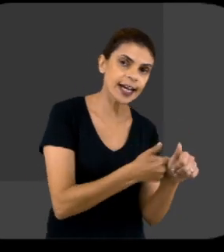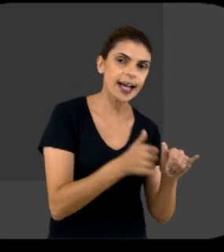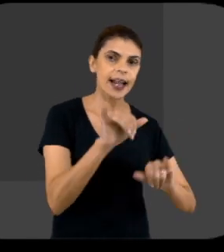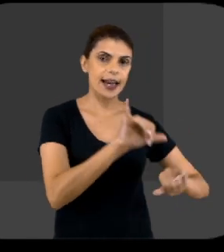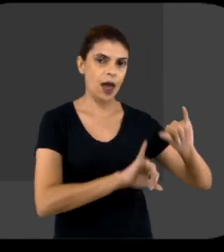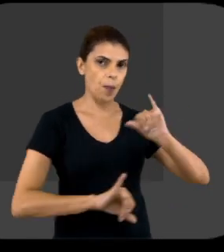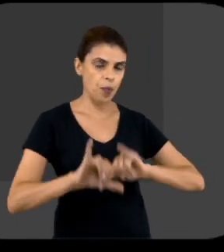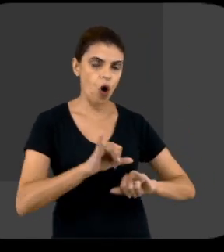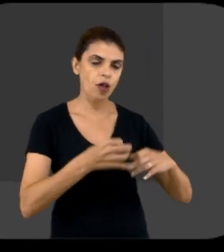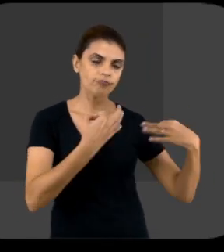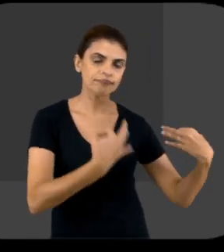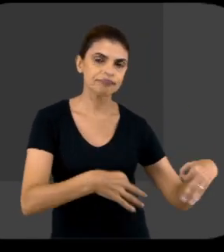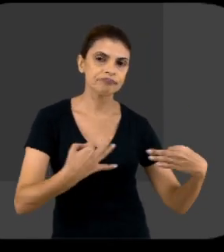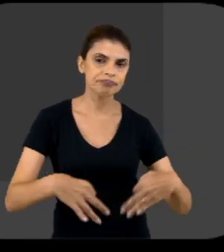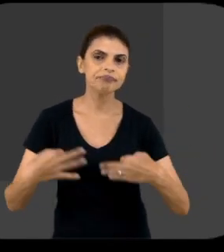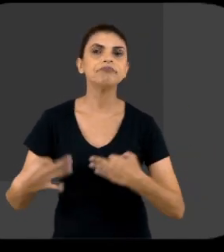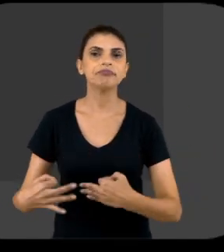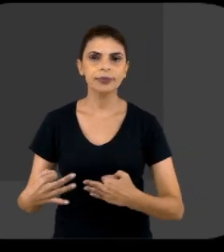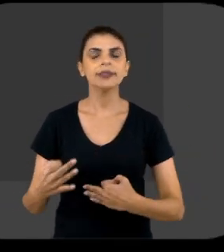seguir